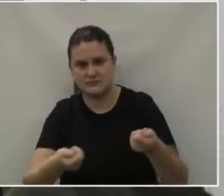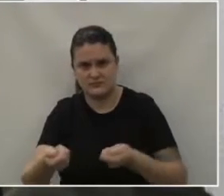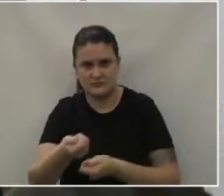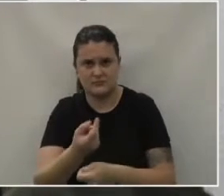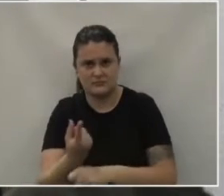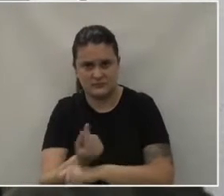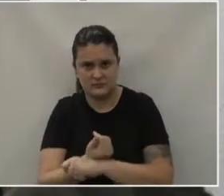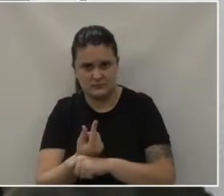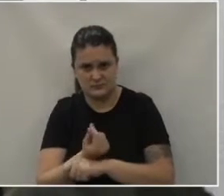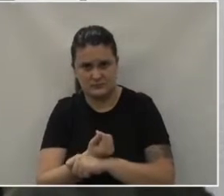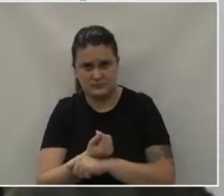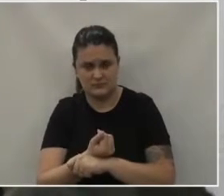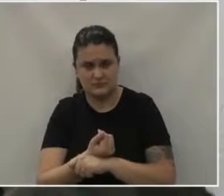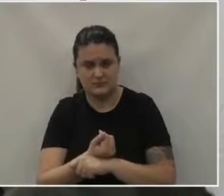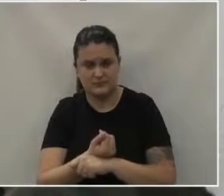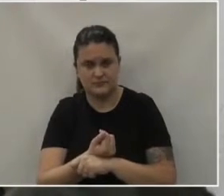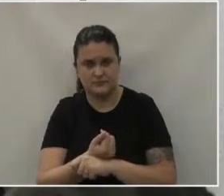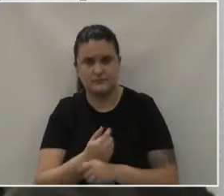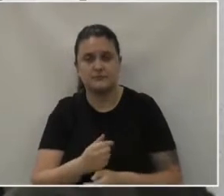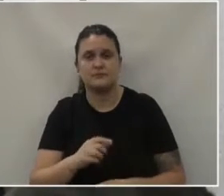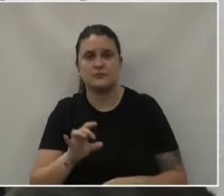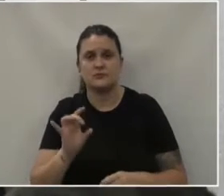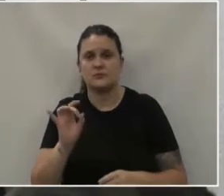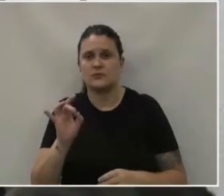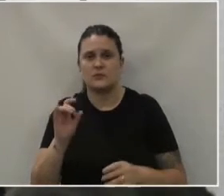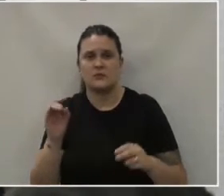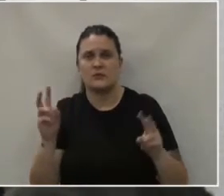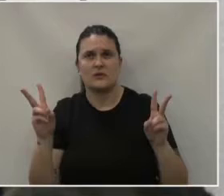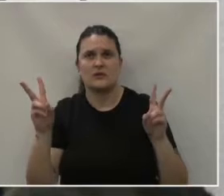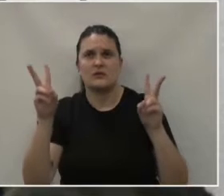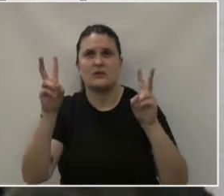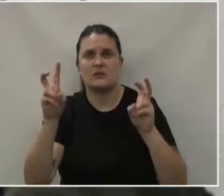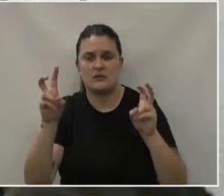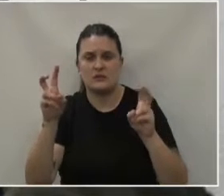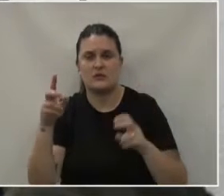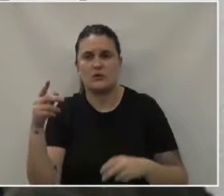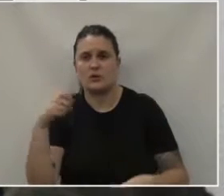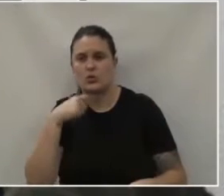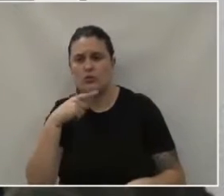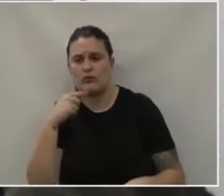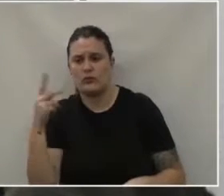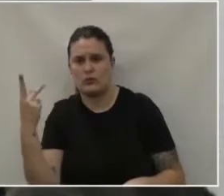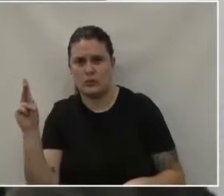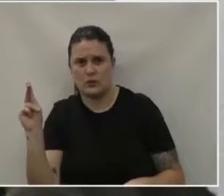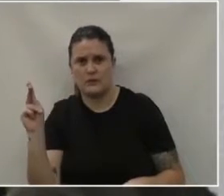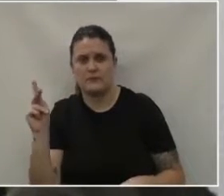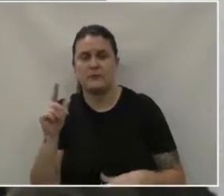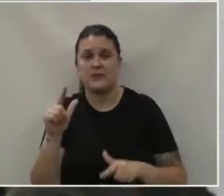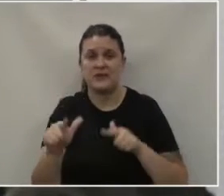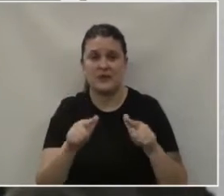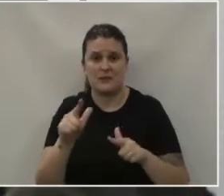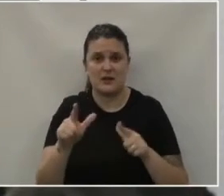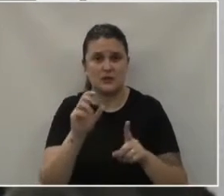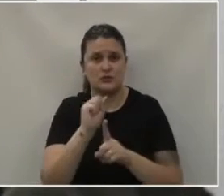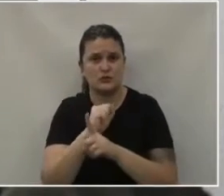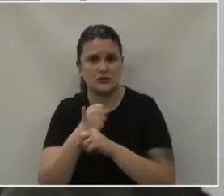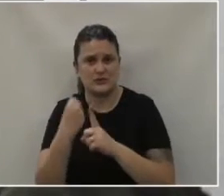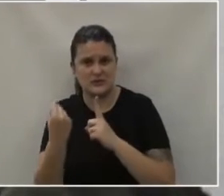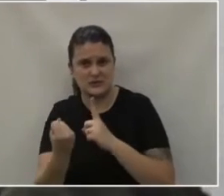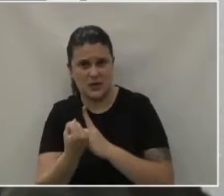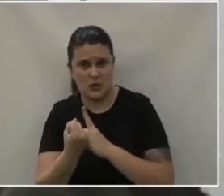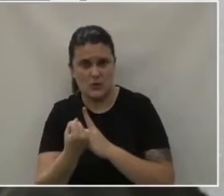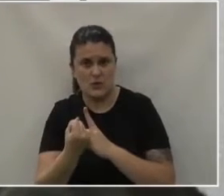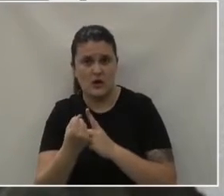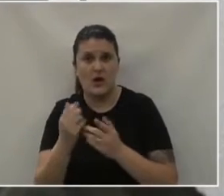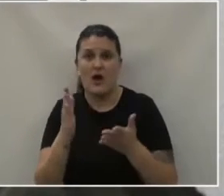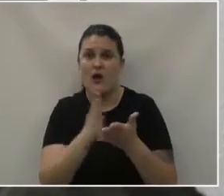E, por último, sobre essa dúvida do senhor, a questão dos serviços sociais, inclusive aqui em União da Vitória,